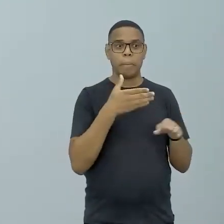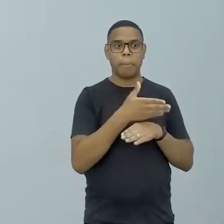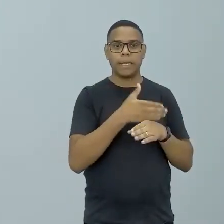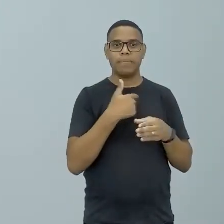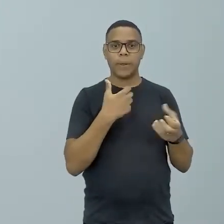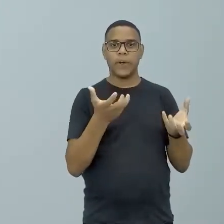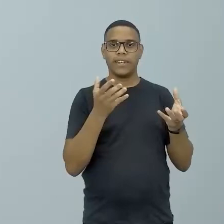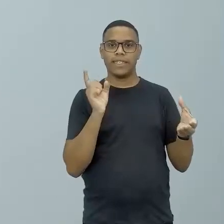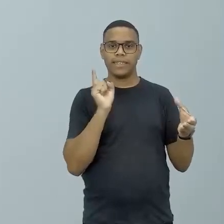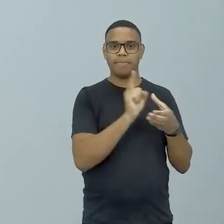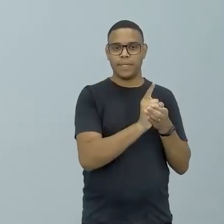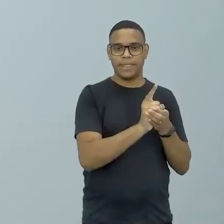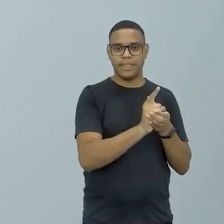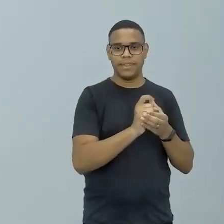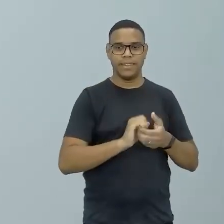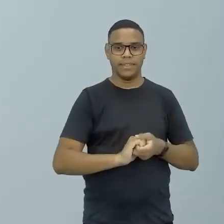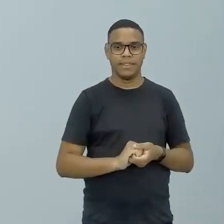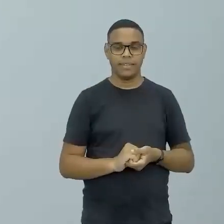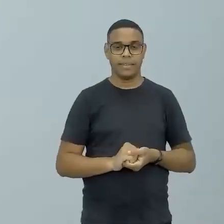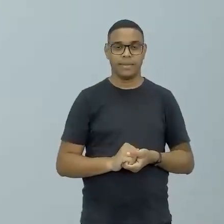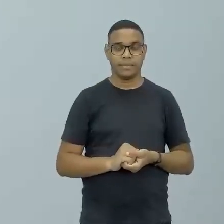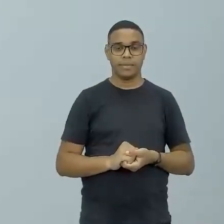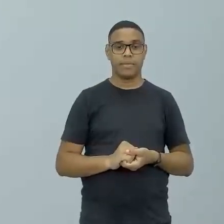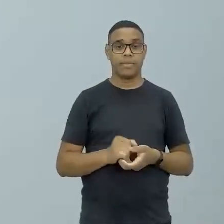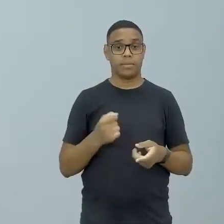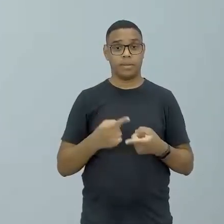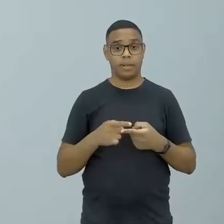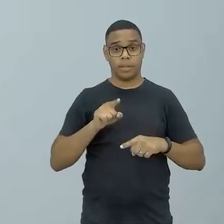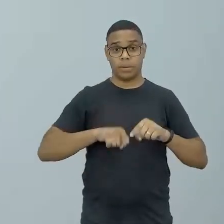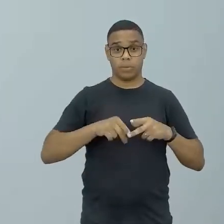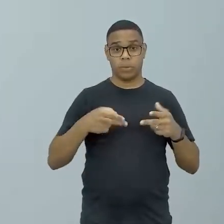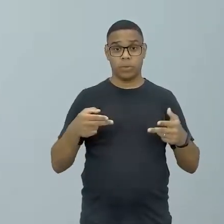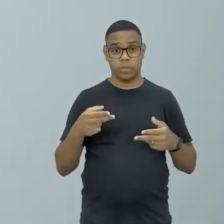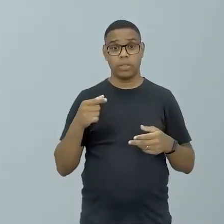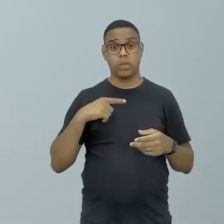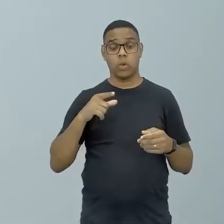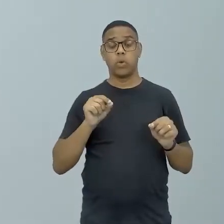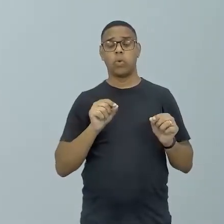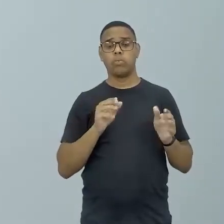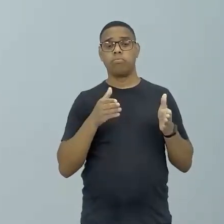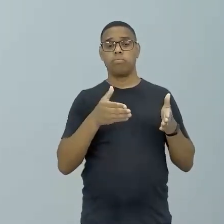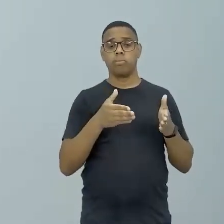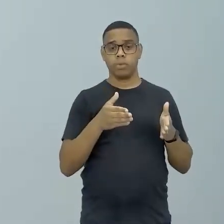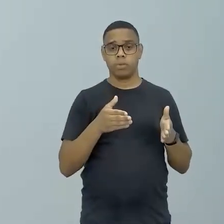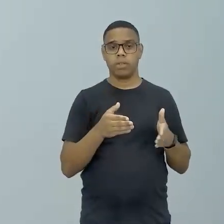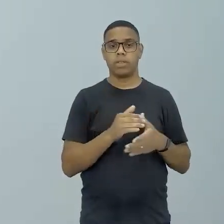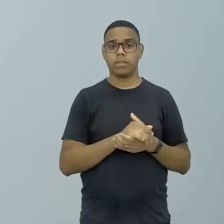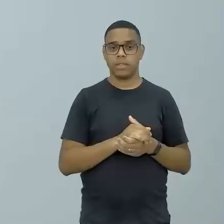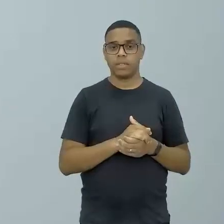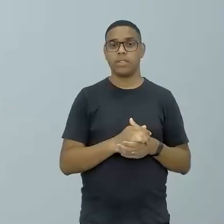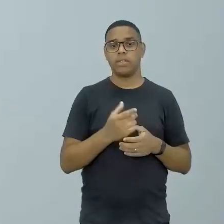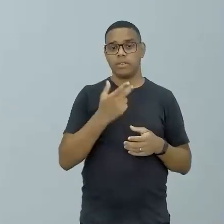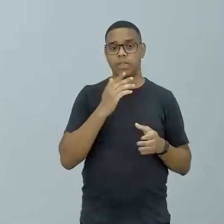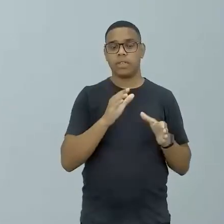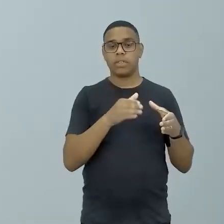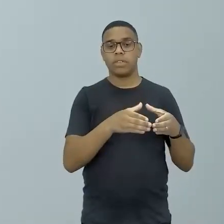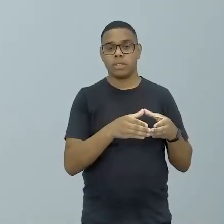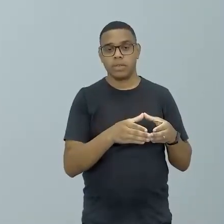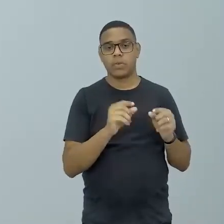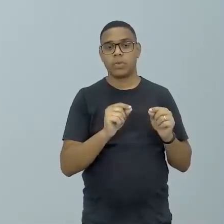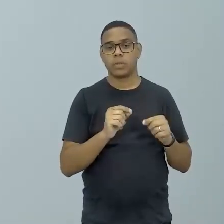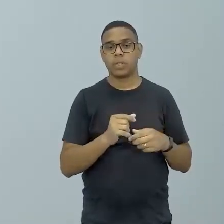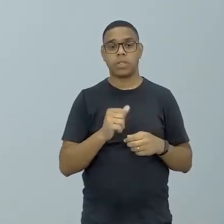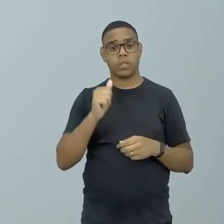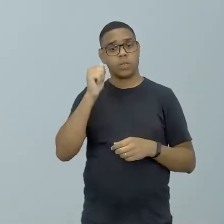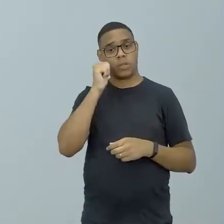público-alvo, né? Então, porque você fala, esse nosso produto aqui é destinado... Aí você pensa assim, ele vai falar o público-alvo, é